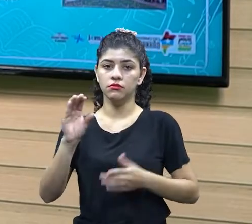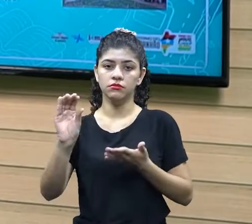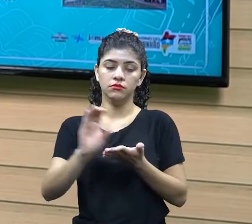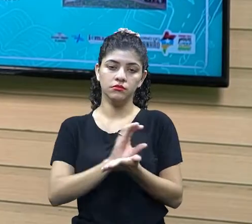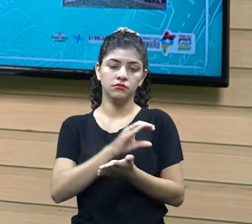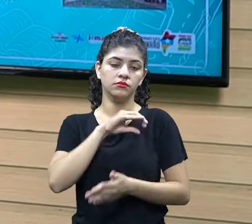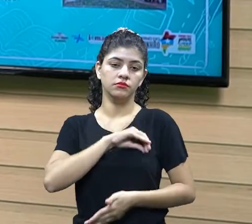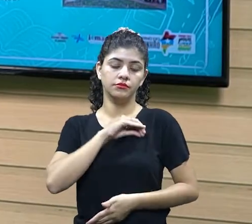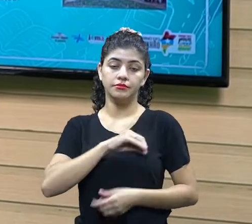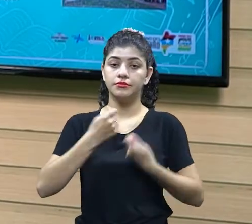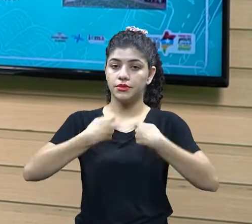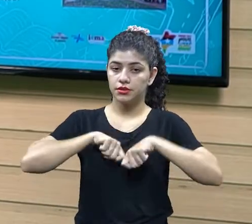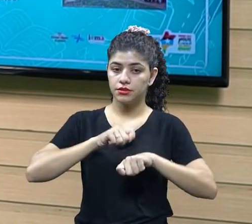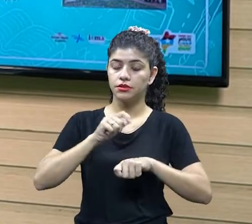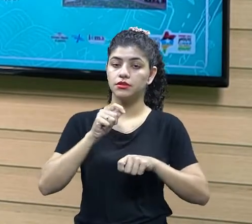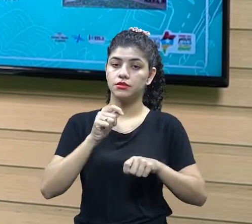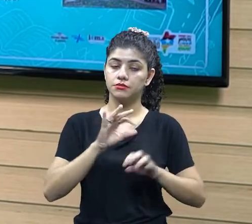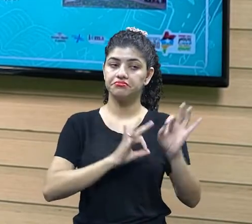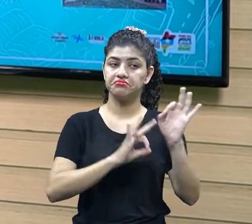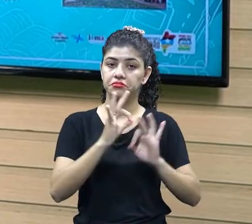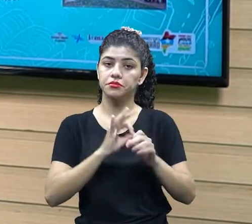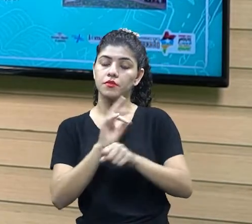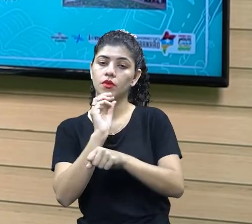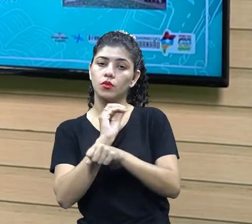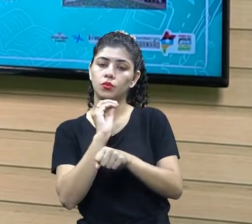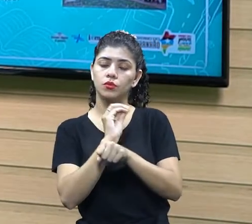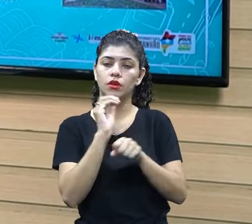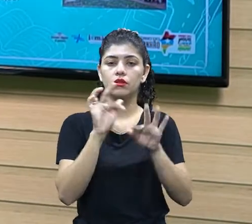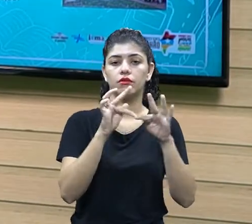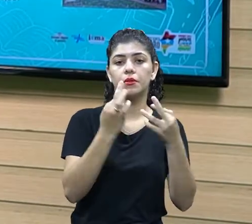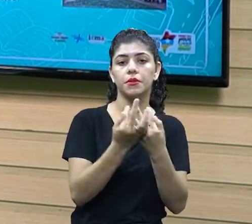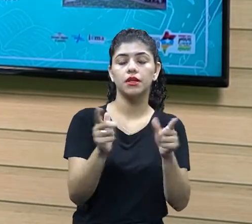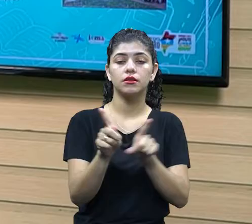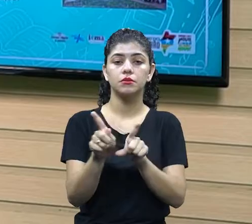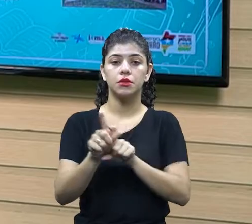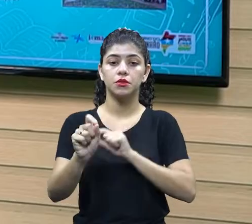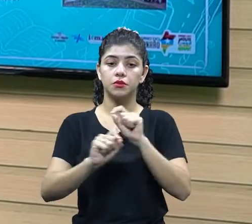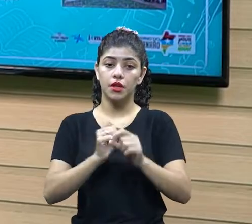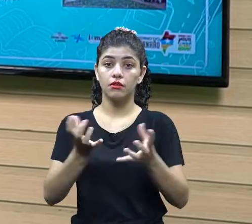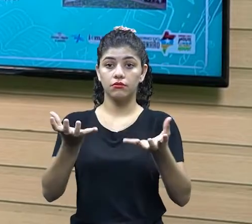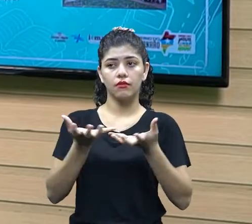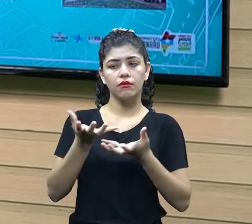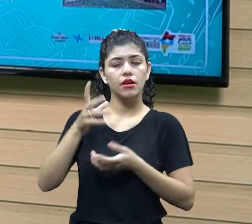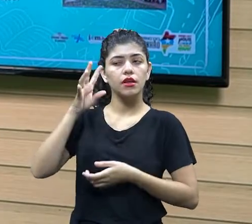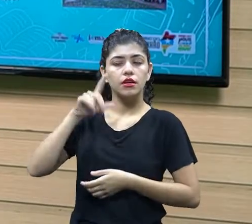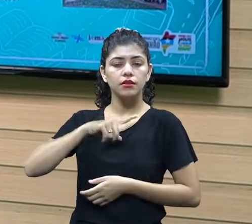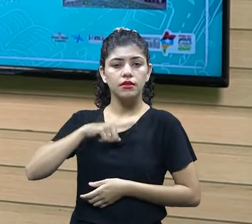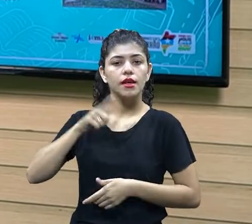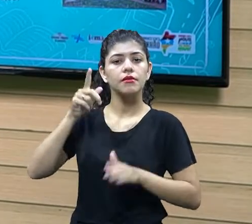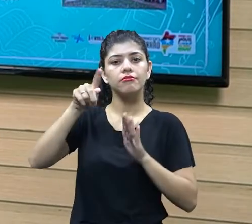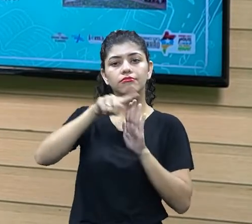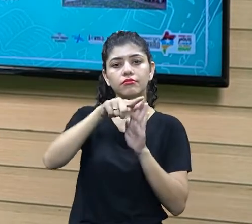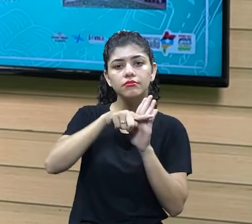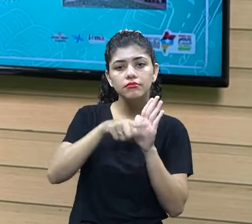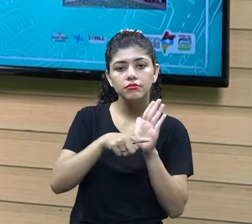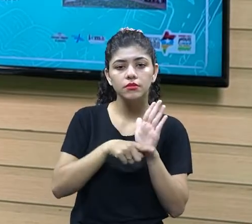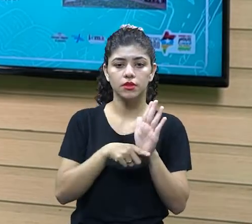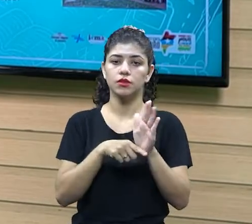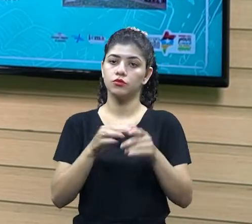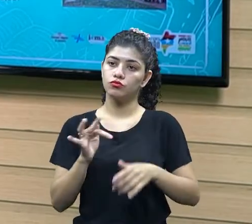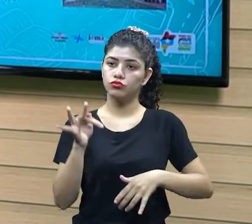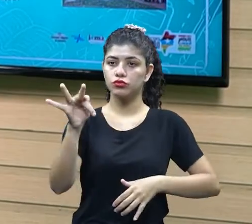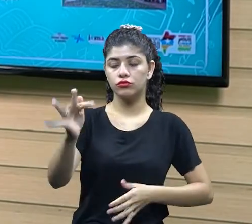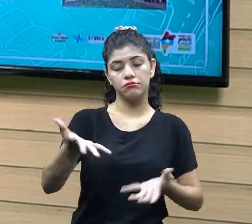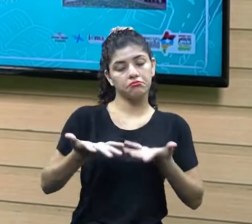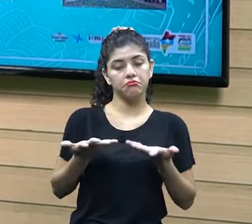isso ele precisa sustentar toda a sua família e além disso ele também quer fazer planos, ele quer fazer algo no